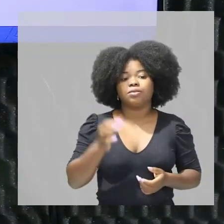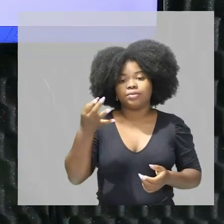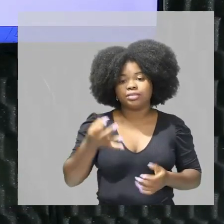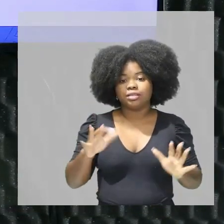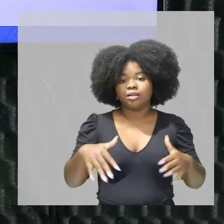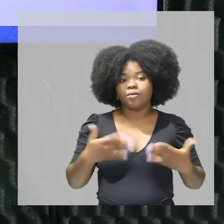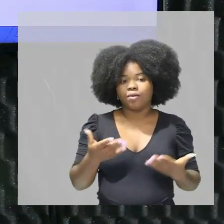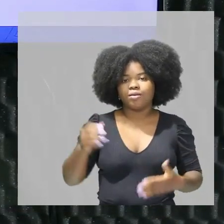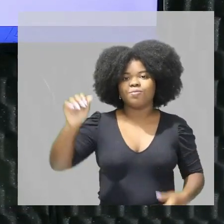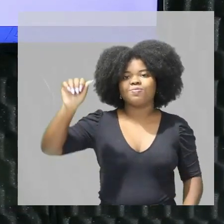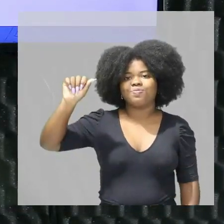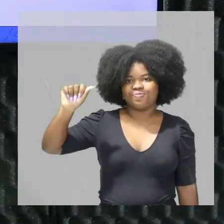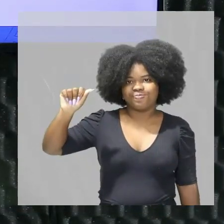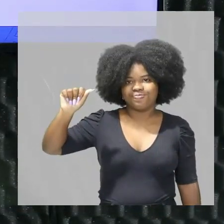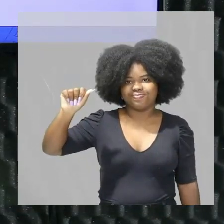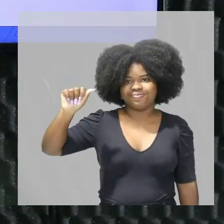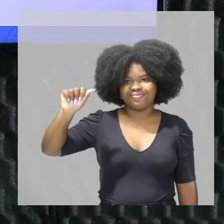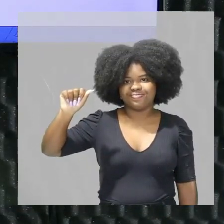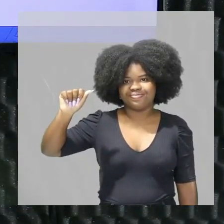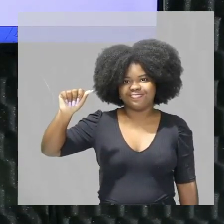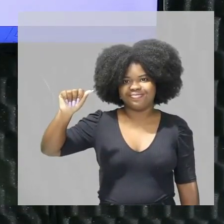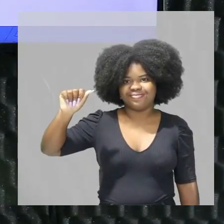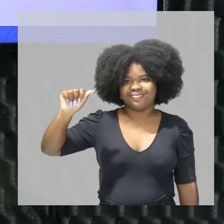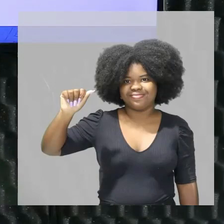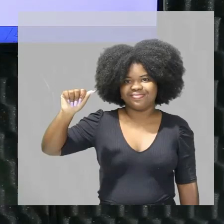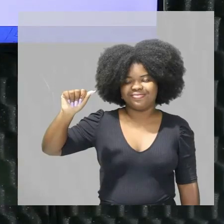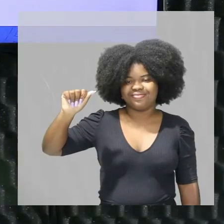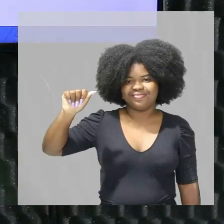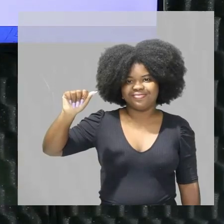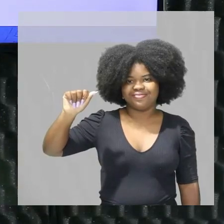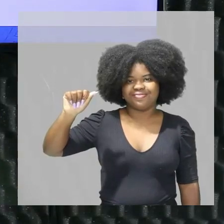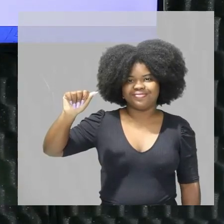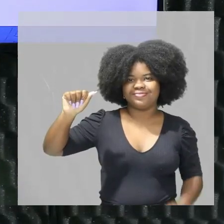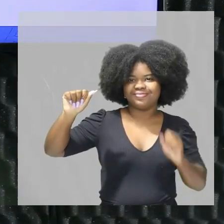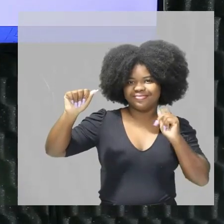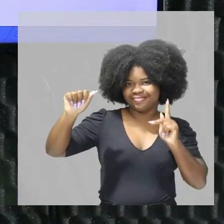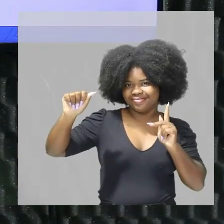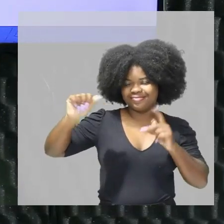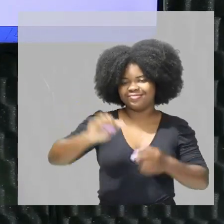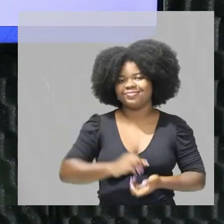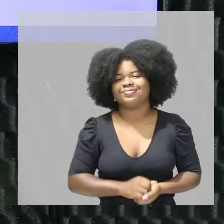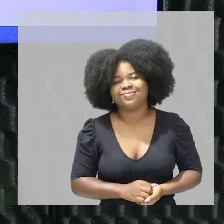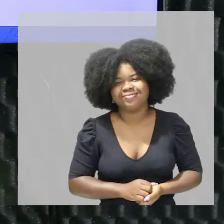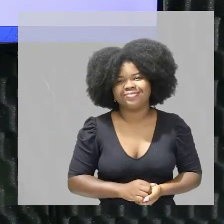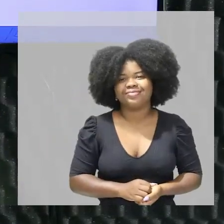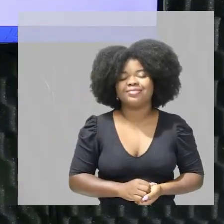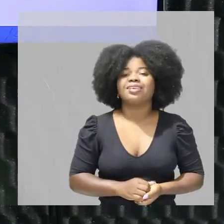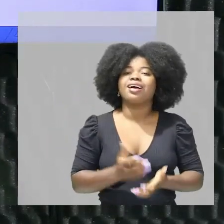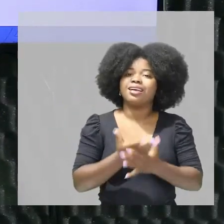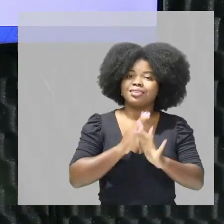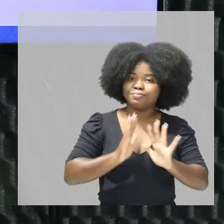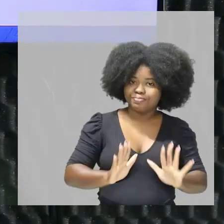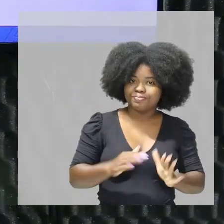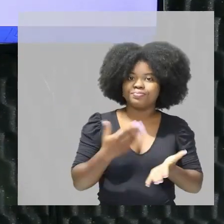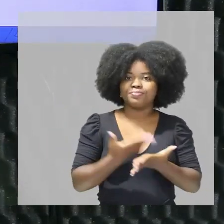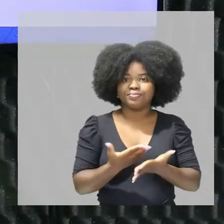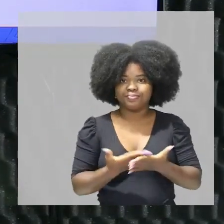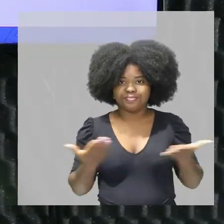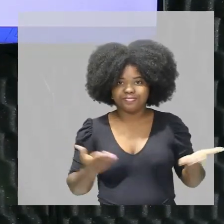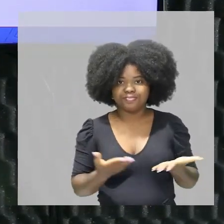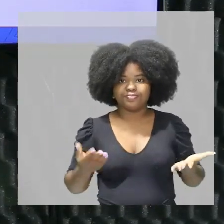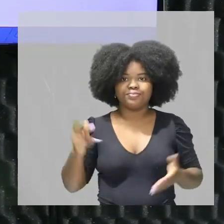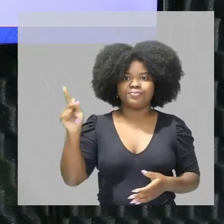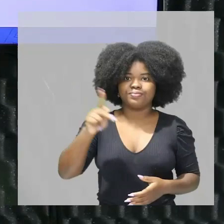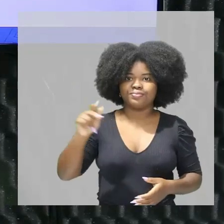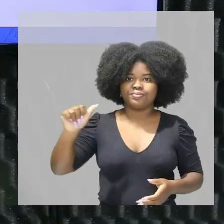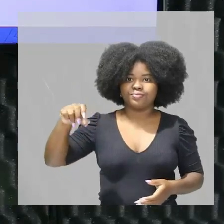aí a letra a assinale a letra a letra A nossa resposta E aí professor André fica aqui com vocês Tá e aí